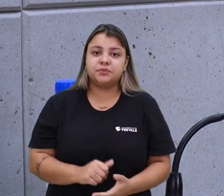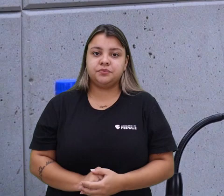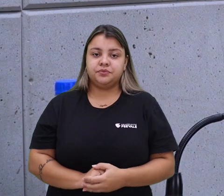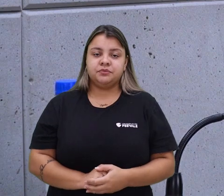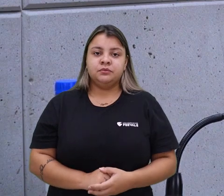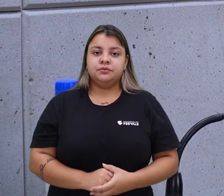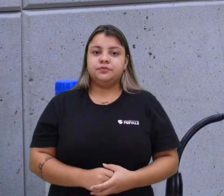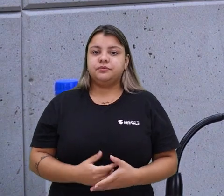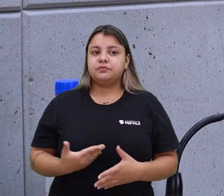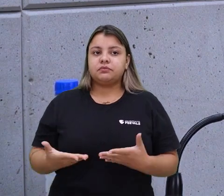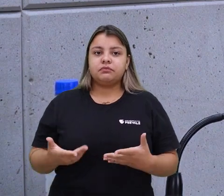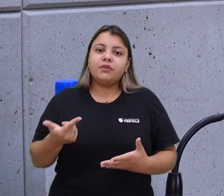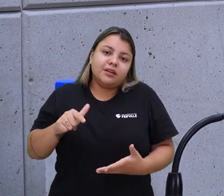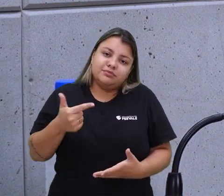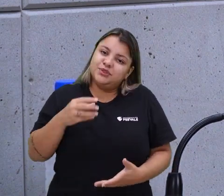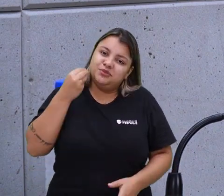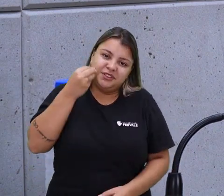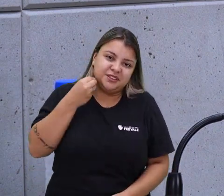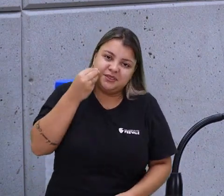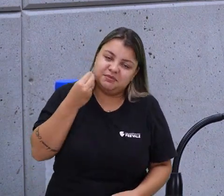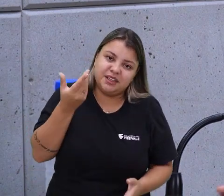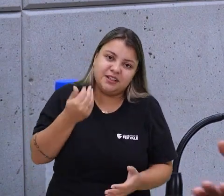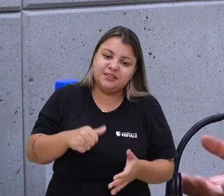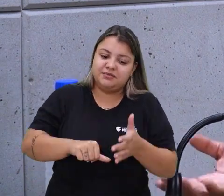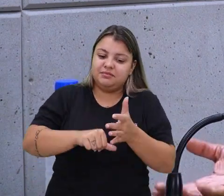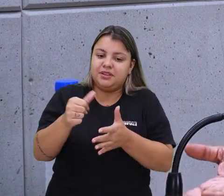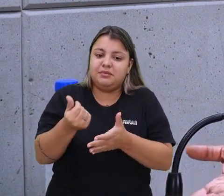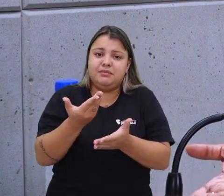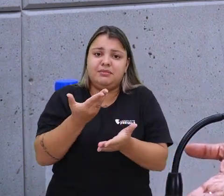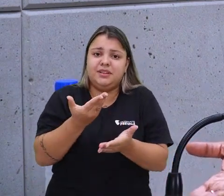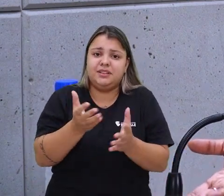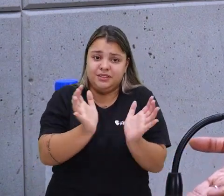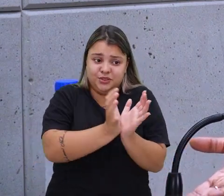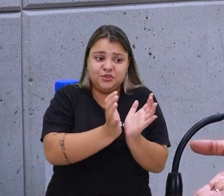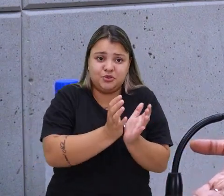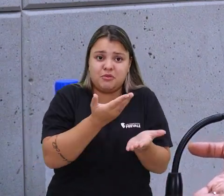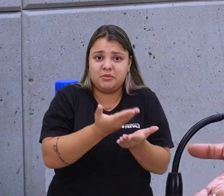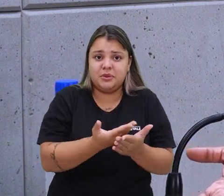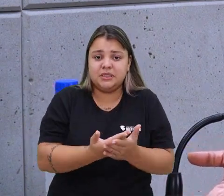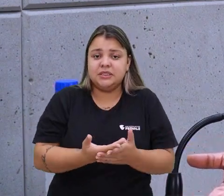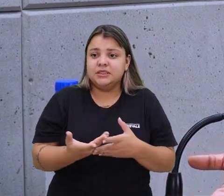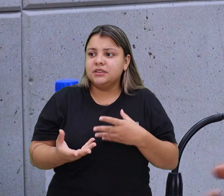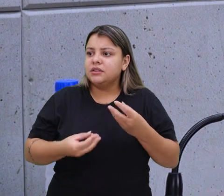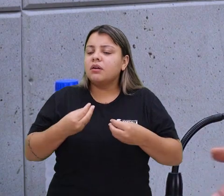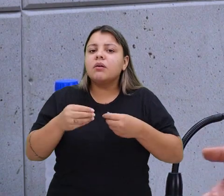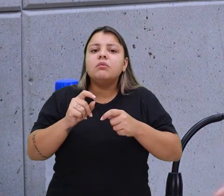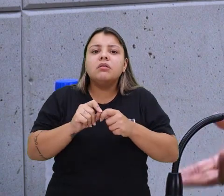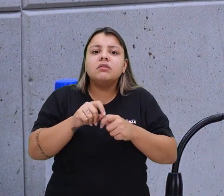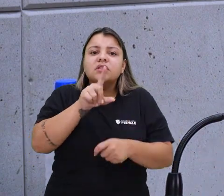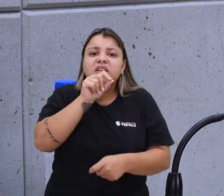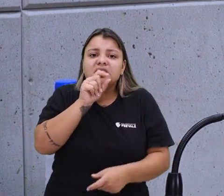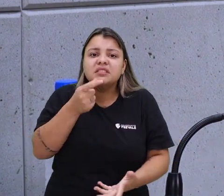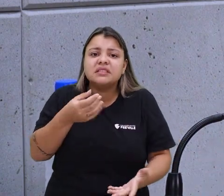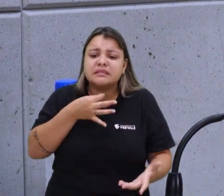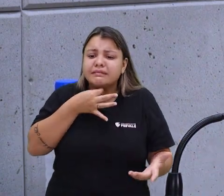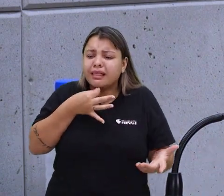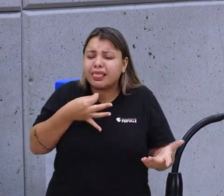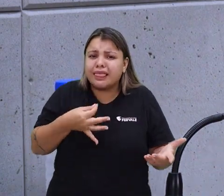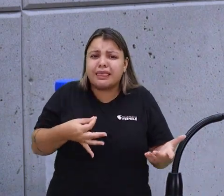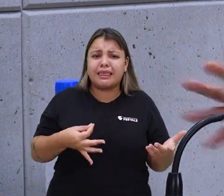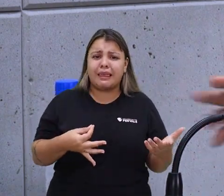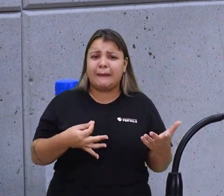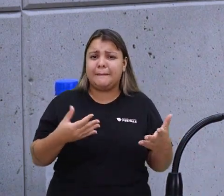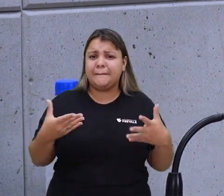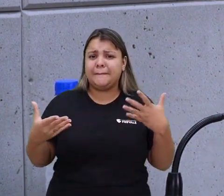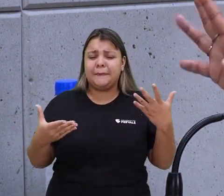ã sem experiência nenhuma assim as primeiras turmas disse meu Deus como é que eu vou fazer aula agora com frango podre enfim né